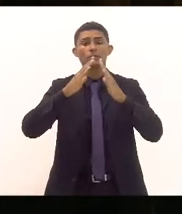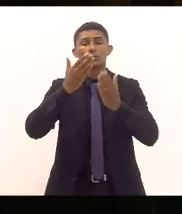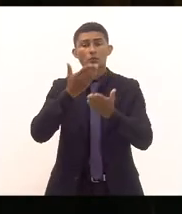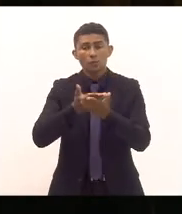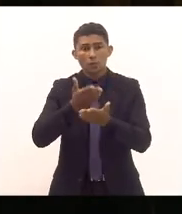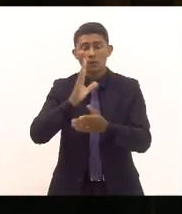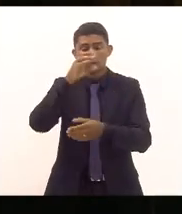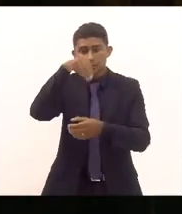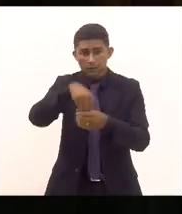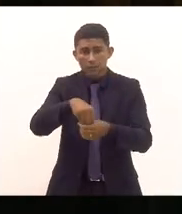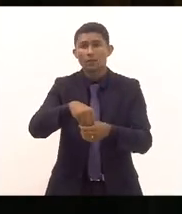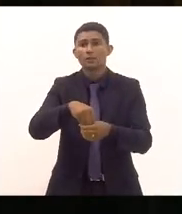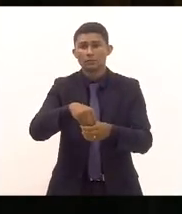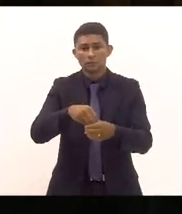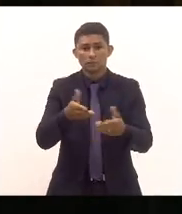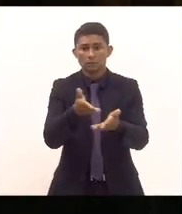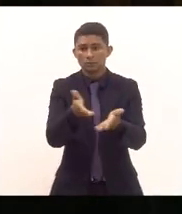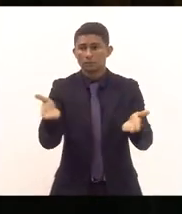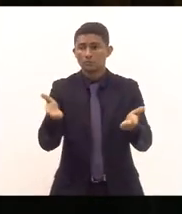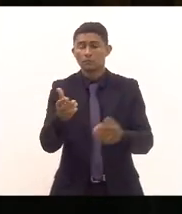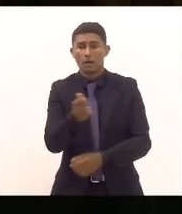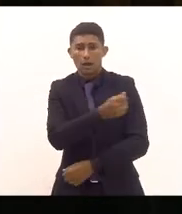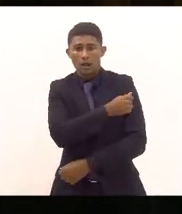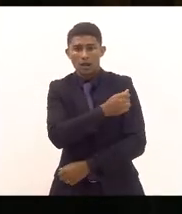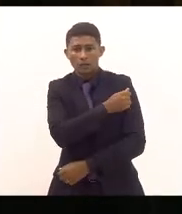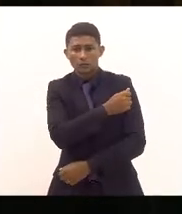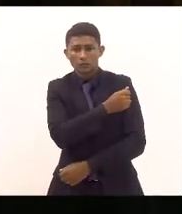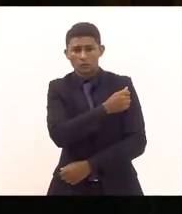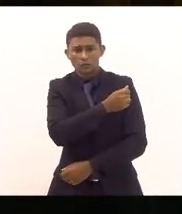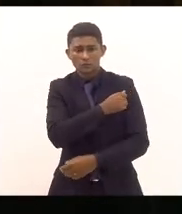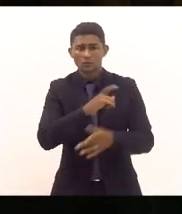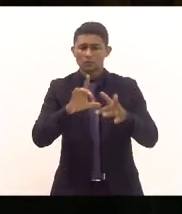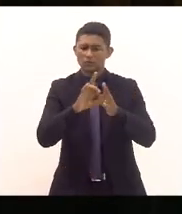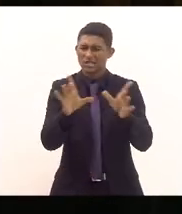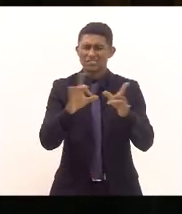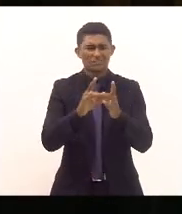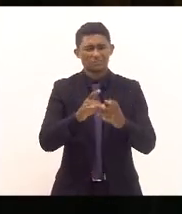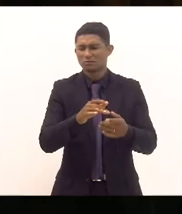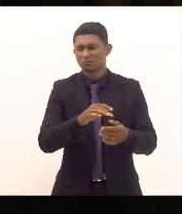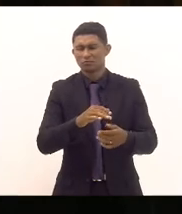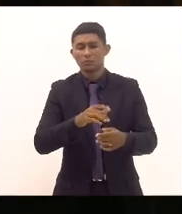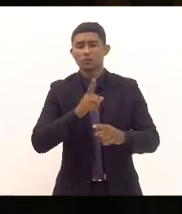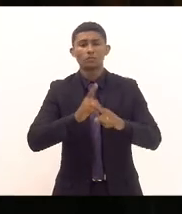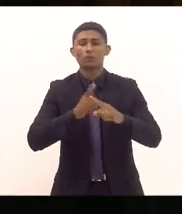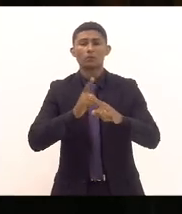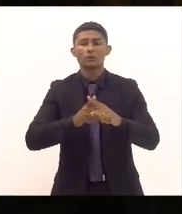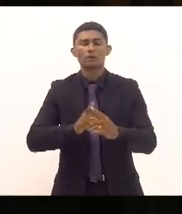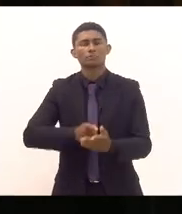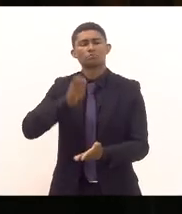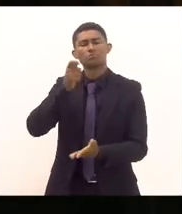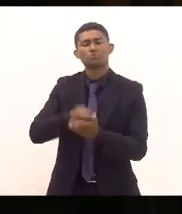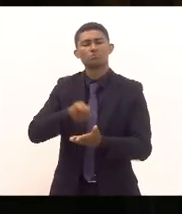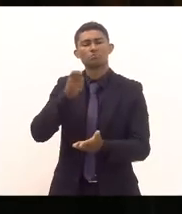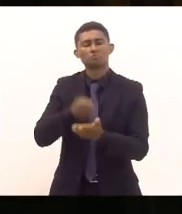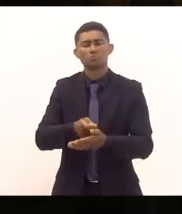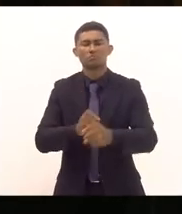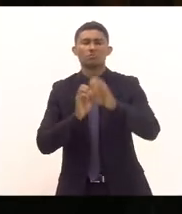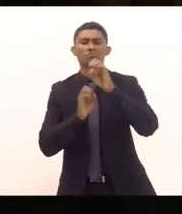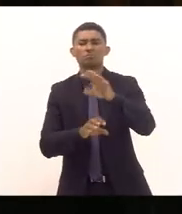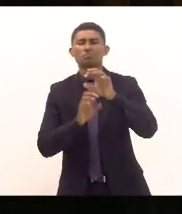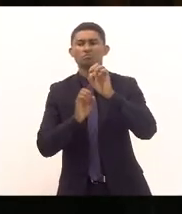afronta à liberdade dos alunos porque é nos impõe uma educação é